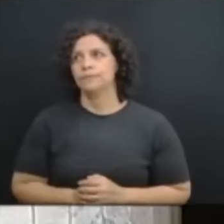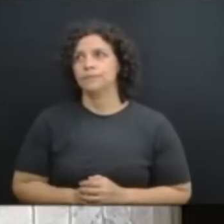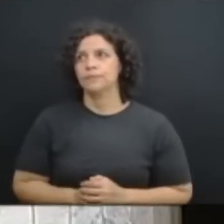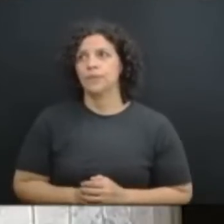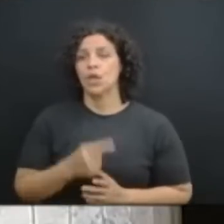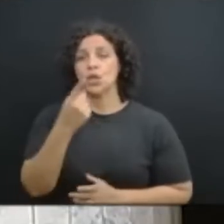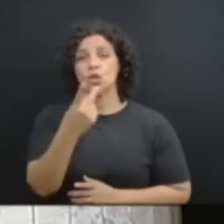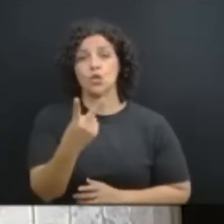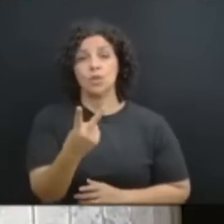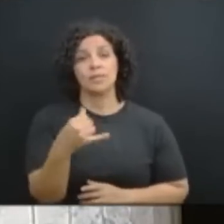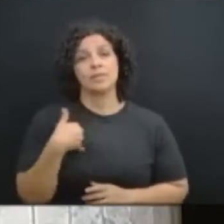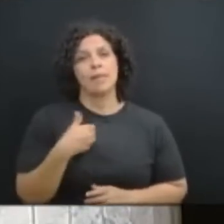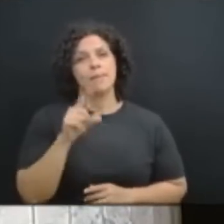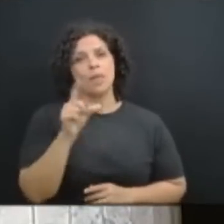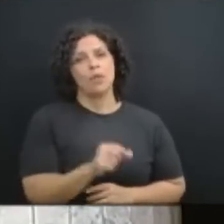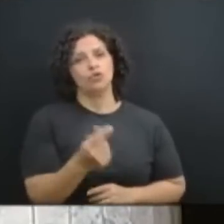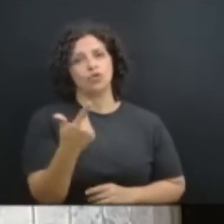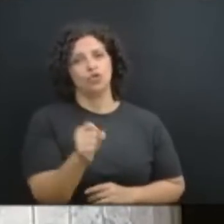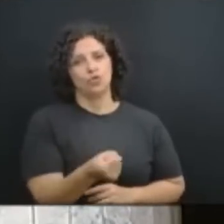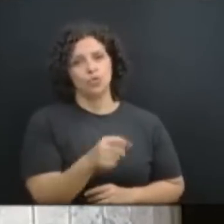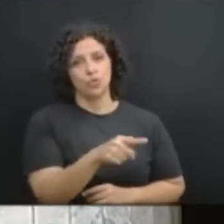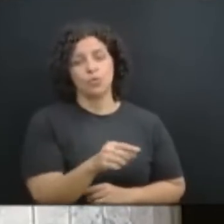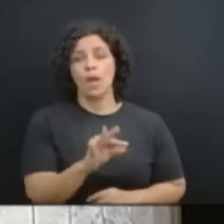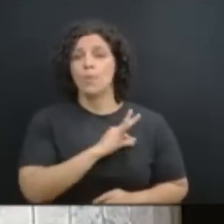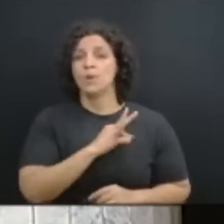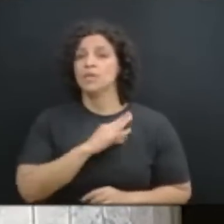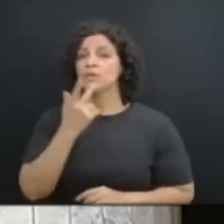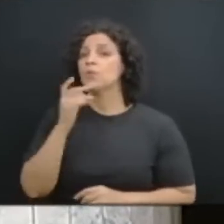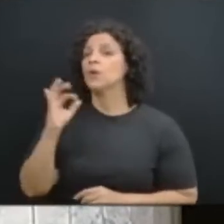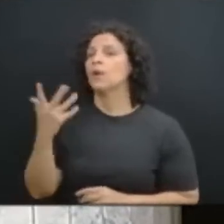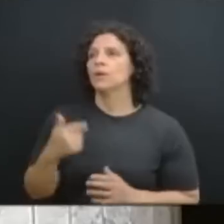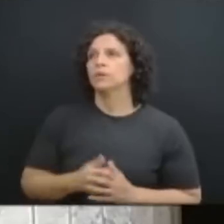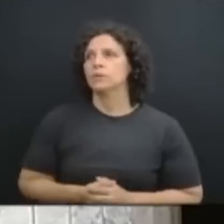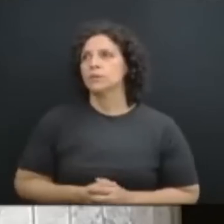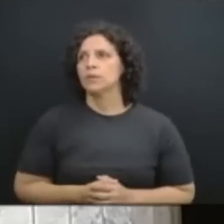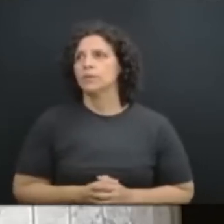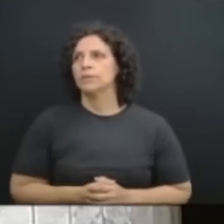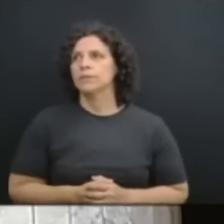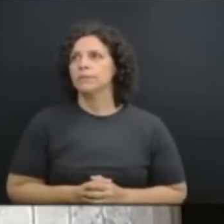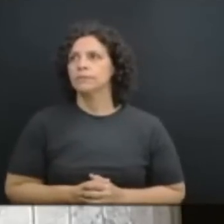deles menores de idade. Os policiais disseram que foi o quê?